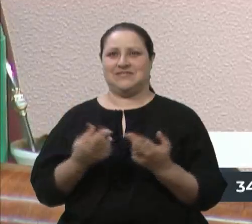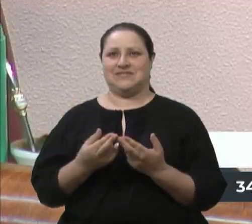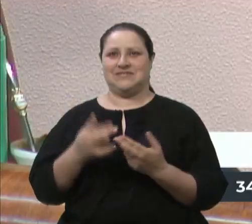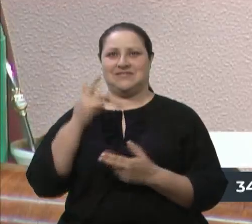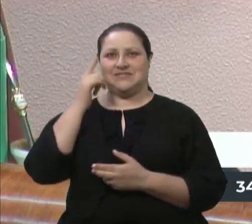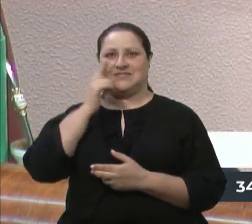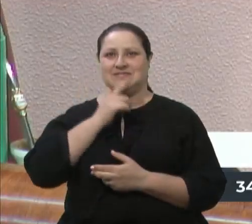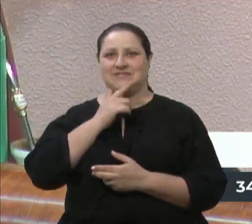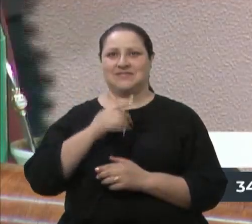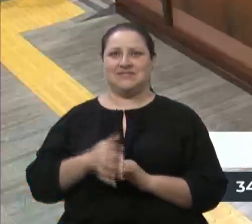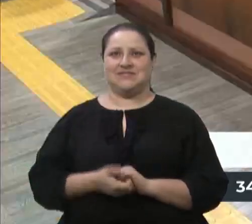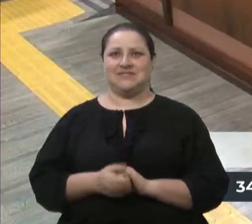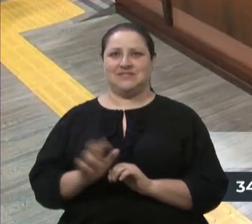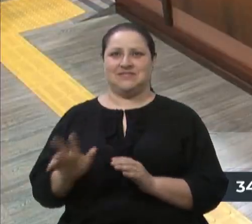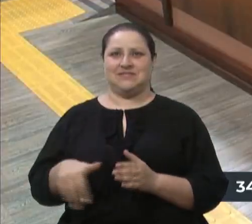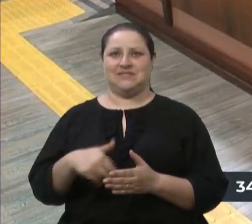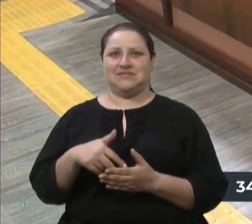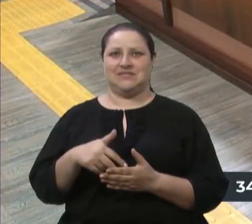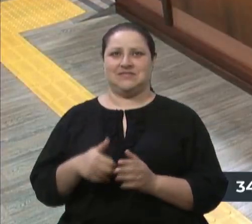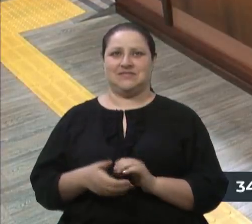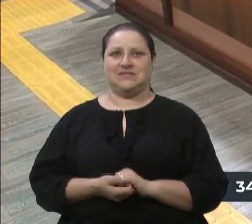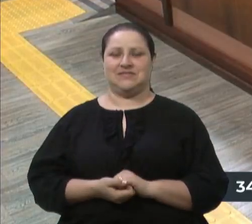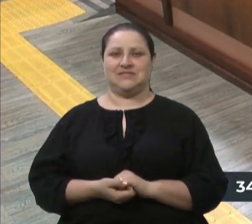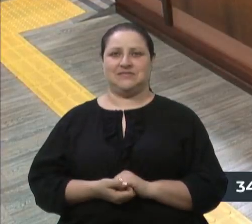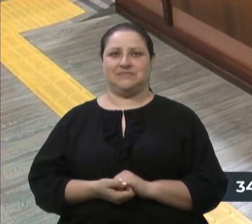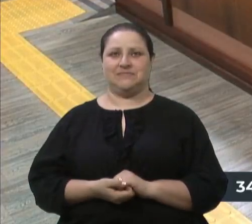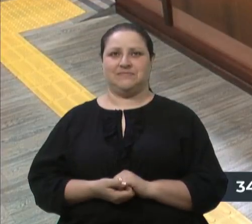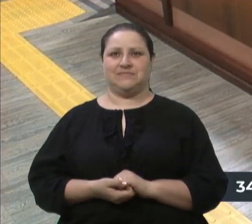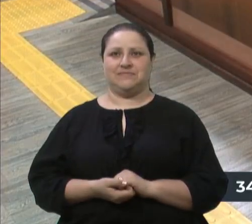Caranhato, na tribuna.